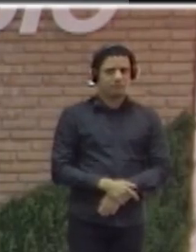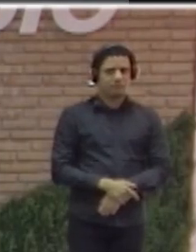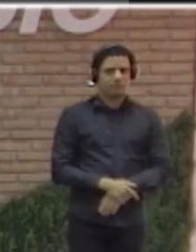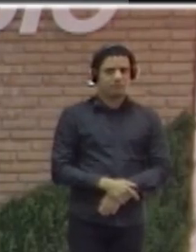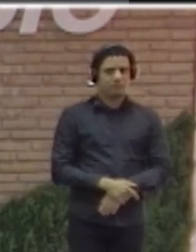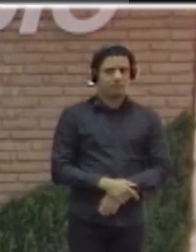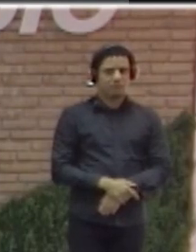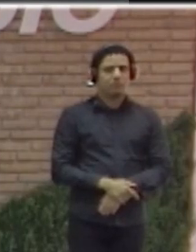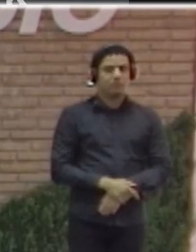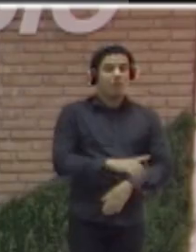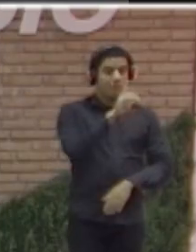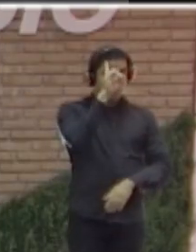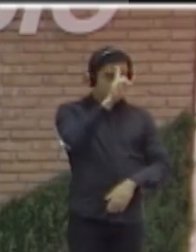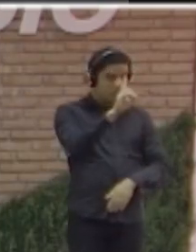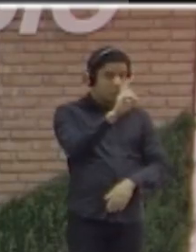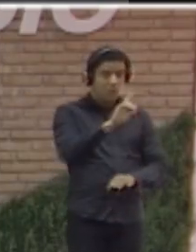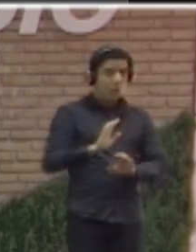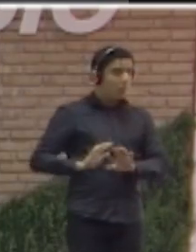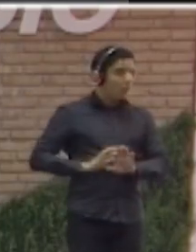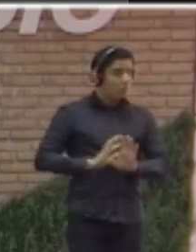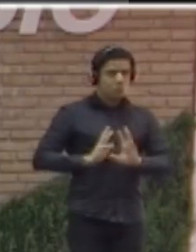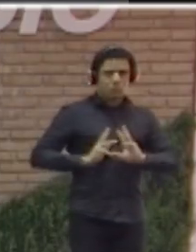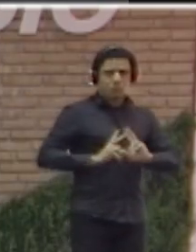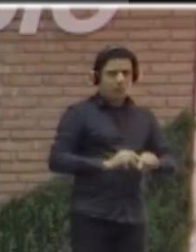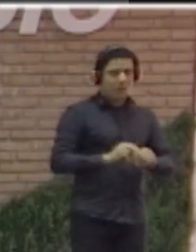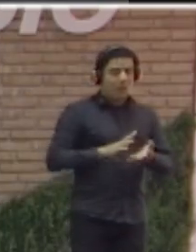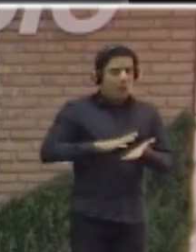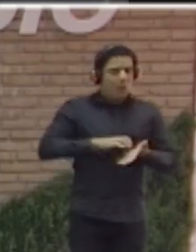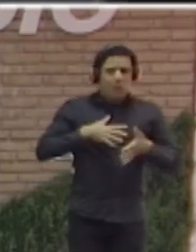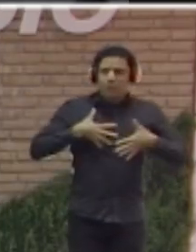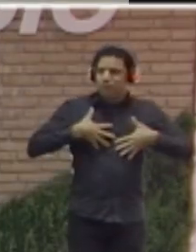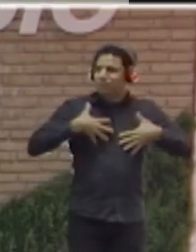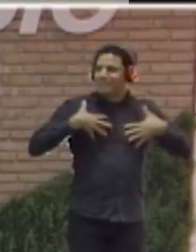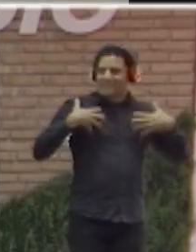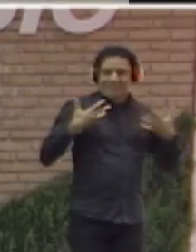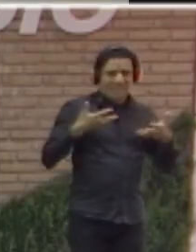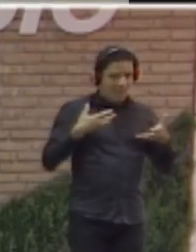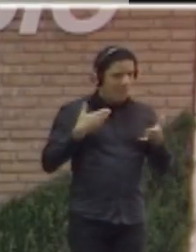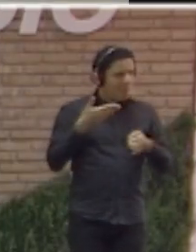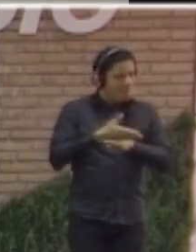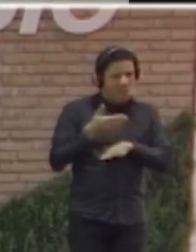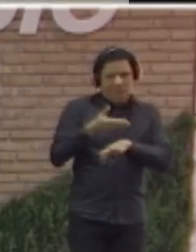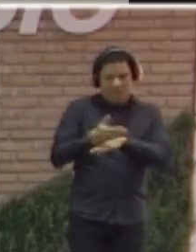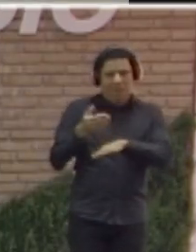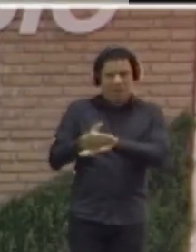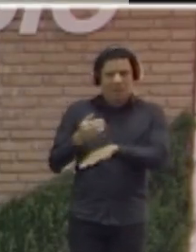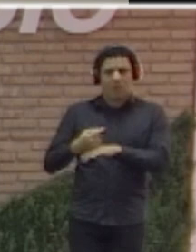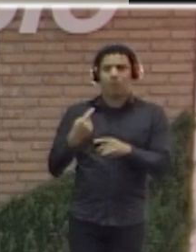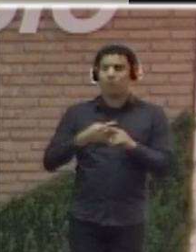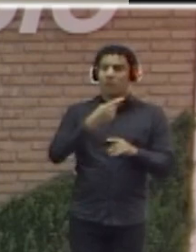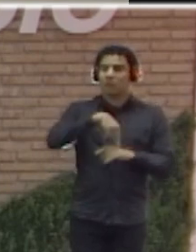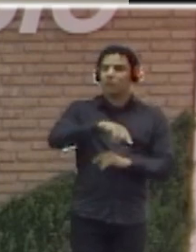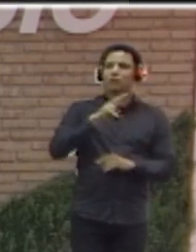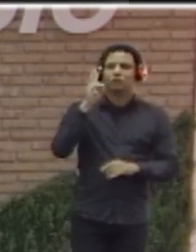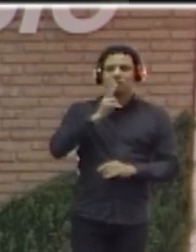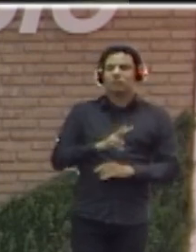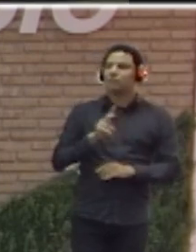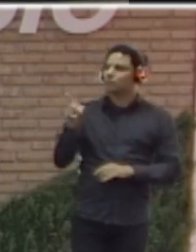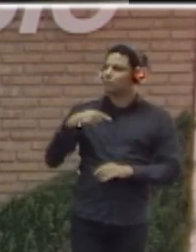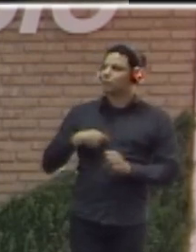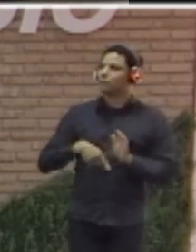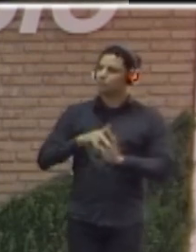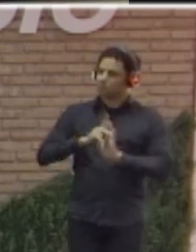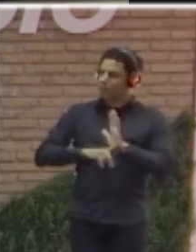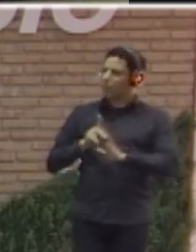Desde o primeiro dia, todos estavam muito animados de participar, porque nós também vimos desde os projetos e